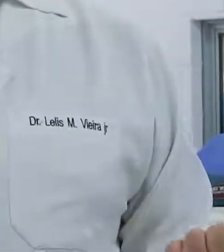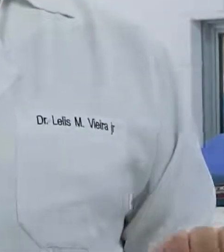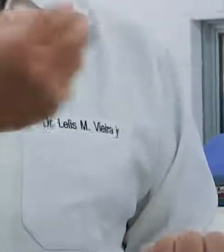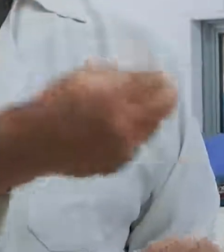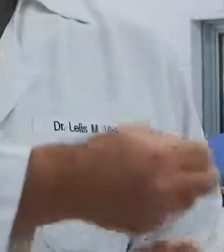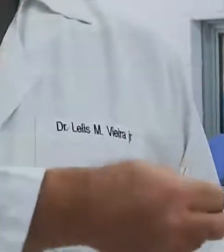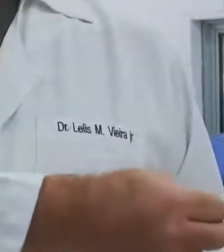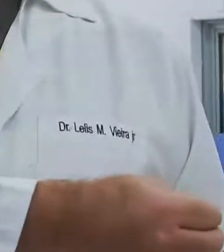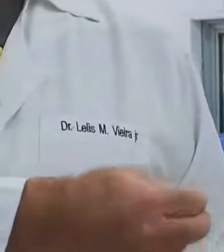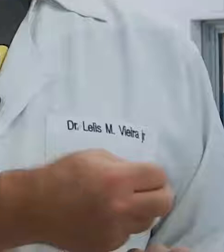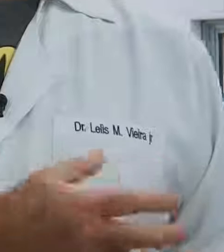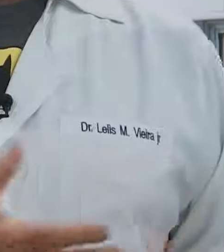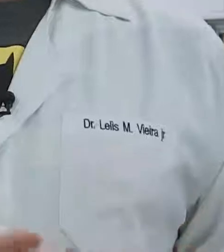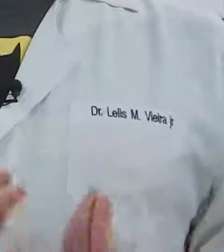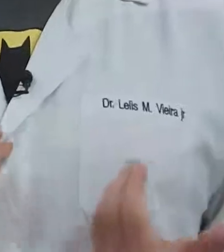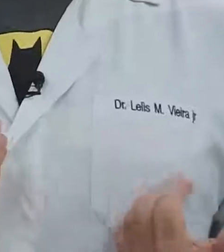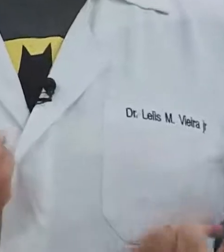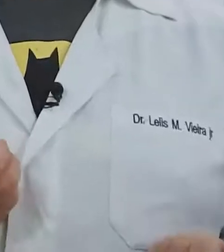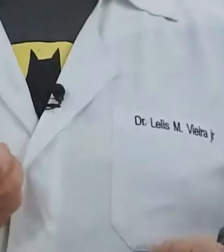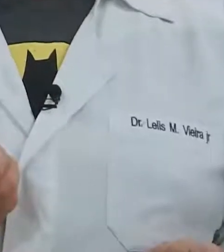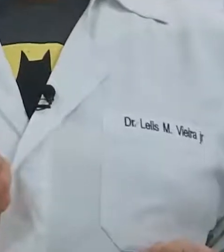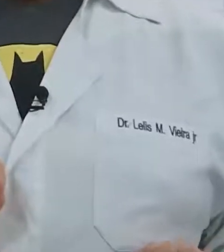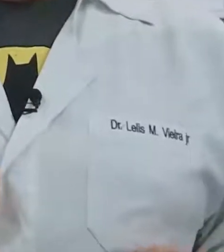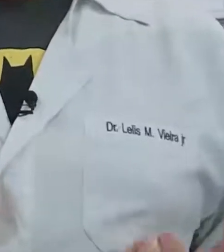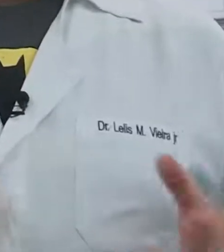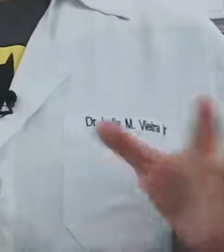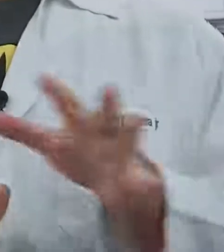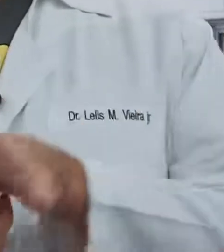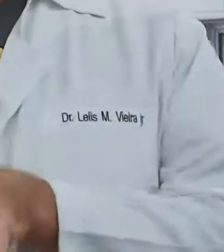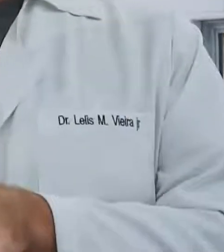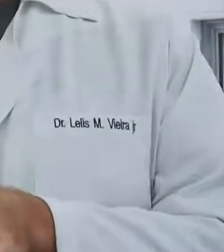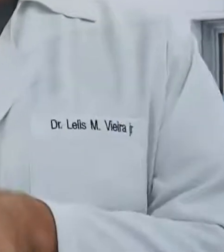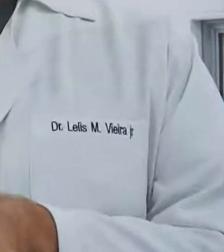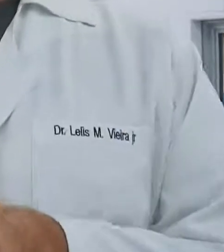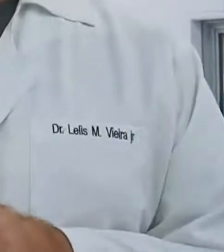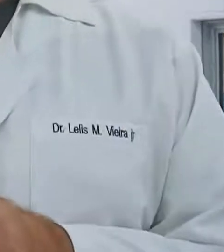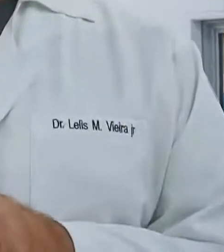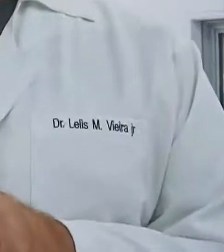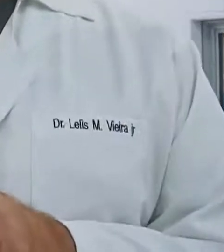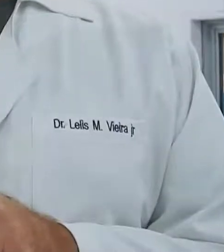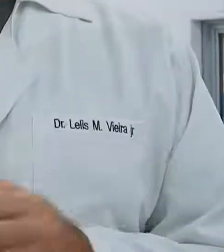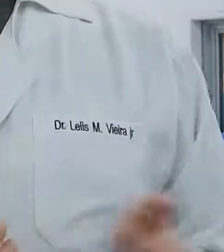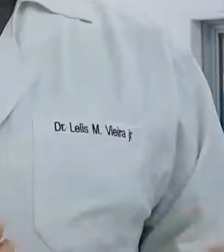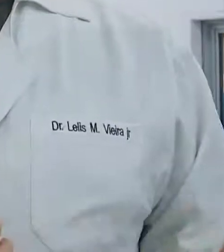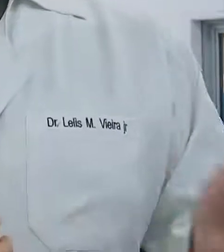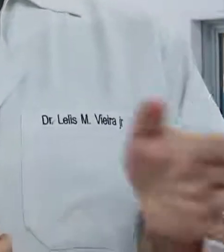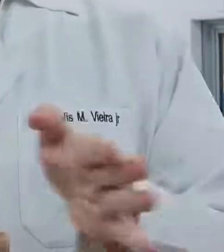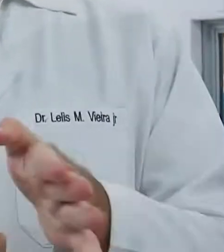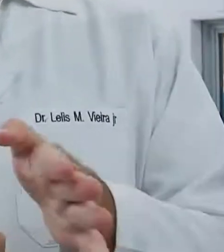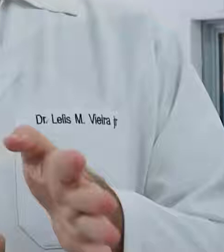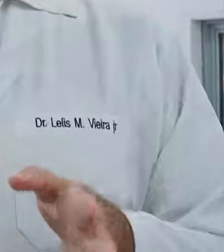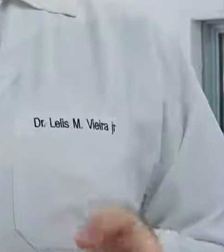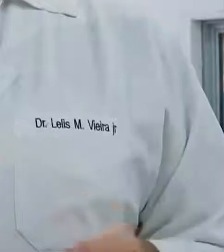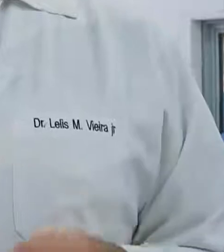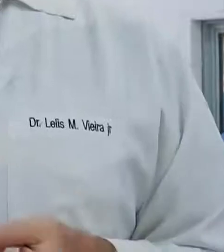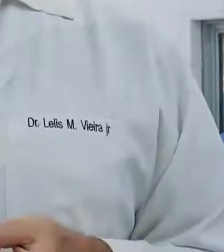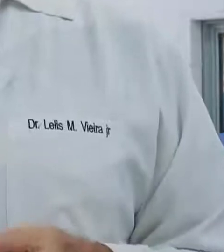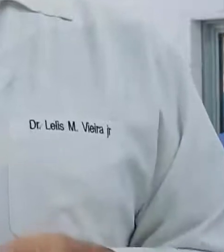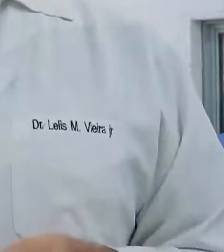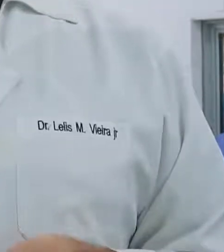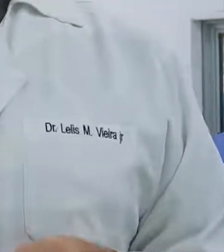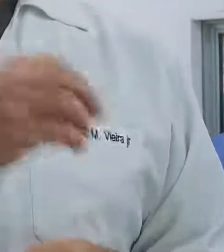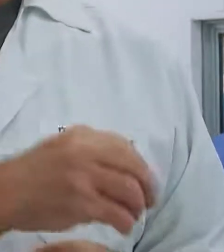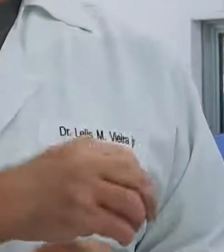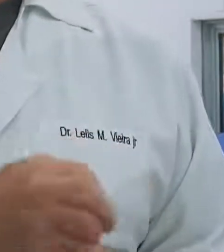não tem, na hora que ele vai receber uma coisa que ele não tem, então ele vai reagir contra, certo? O corpo reage contra, então você não